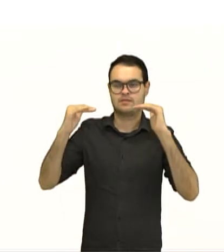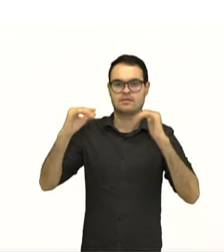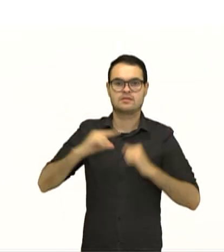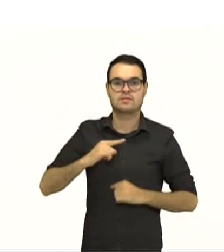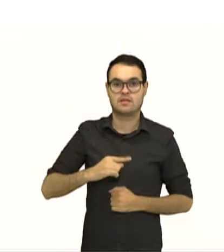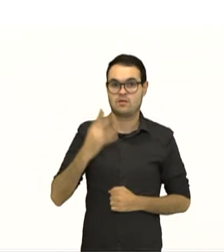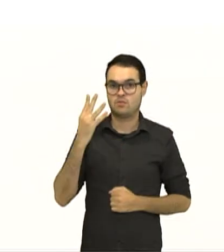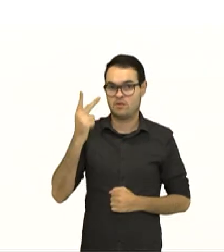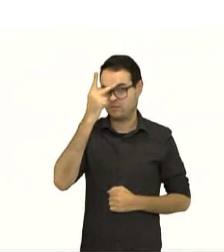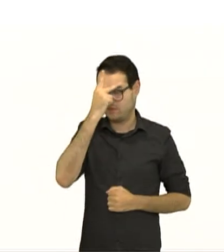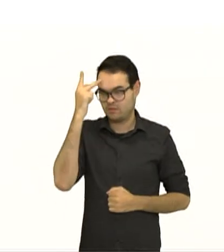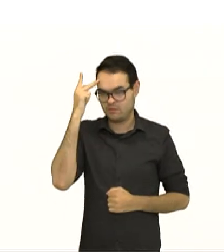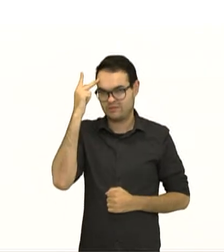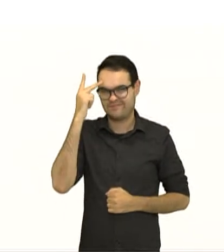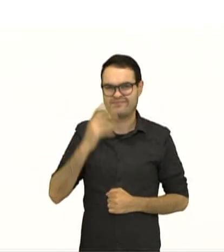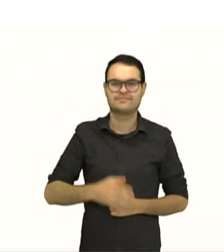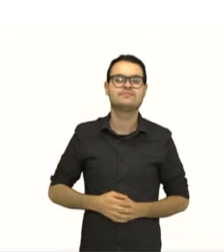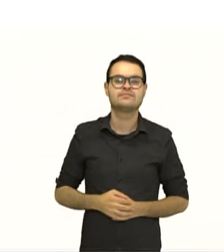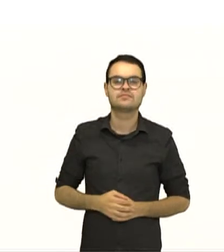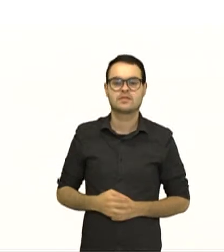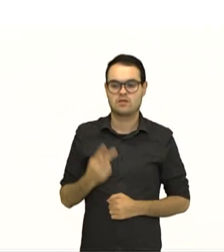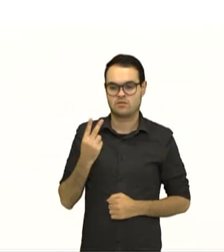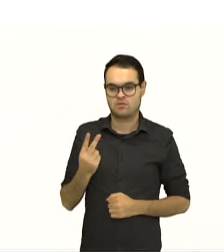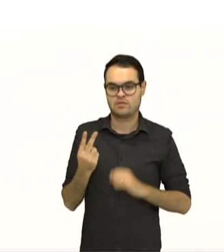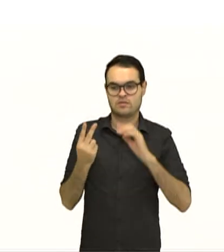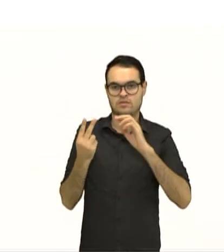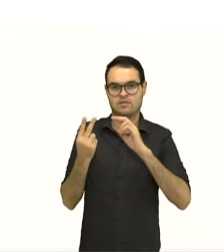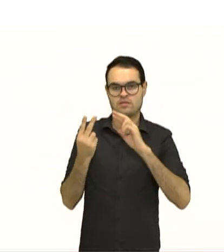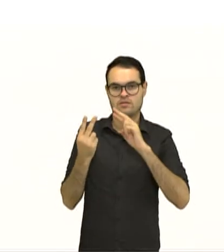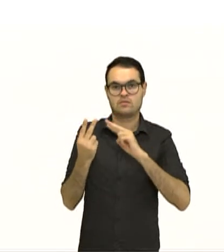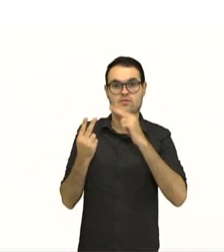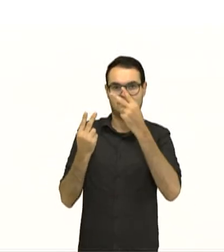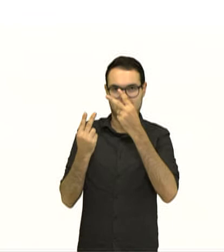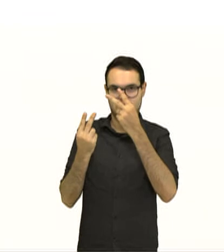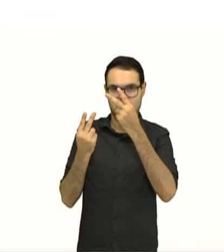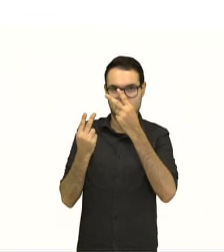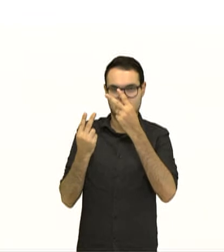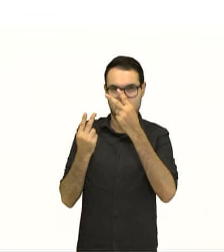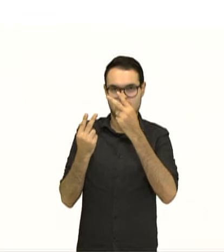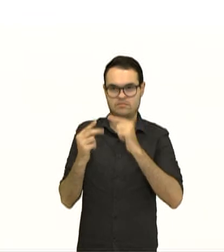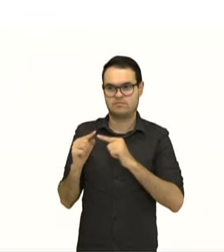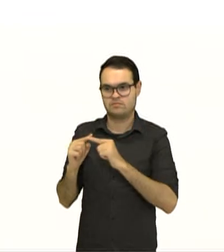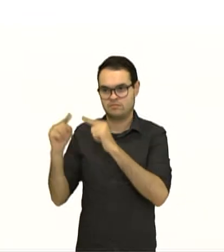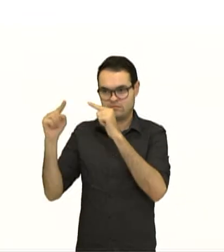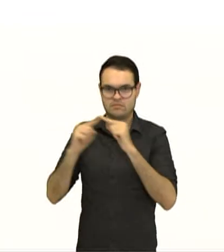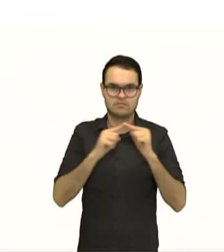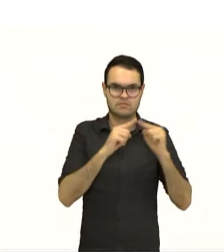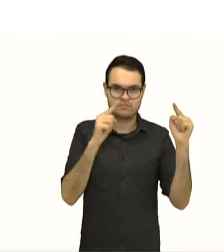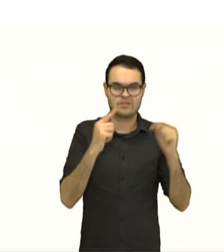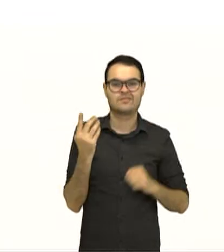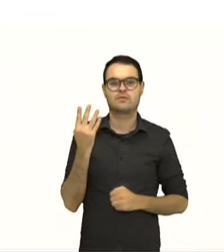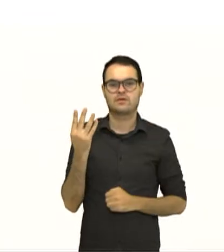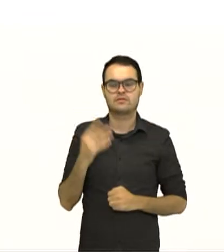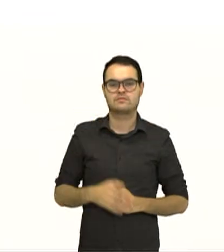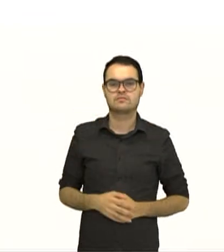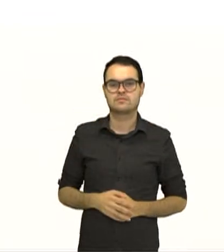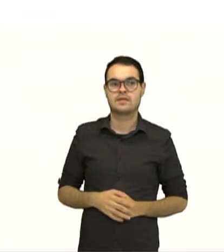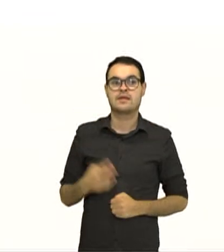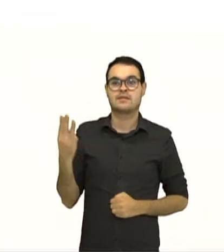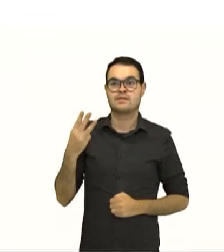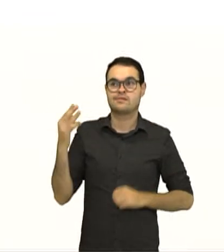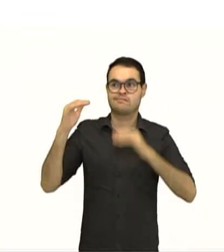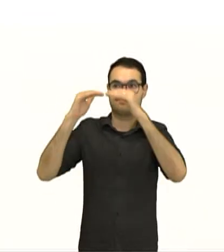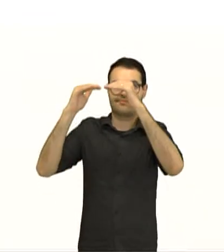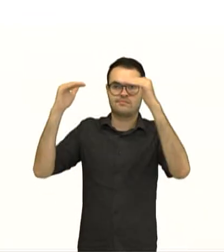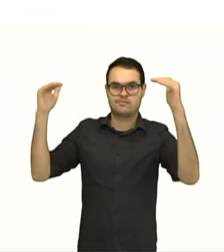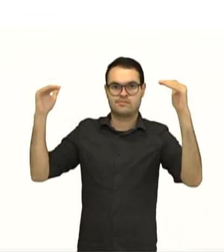4 pessoas, que é a mesma coisa que o 2 elevado a quarta, ao quadrado, que vai dar 4. Na terceira aqui,